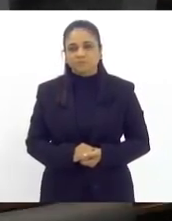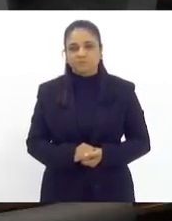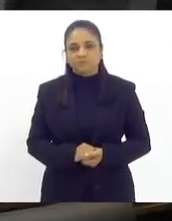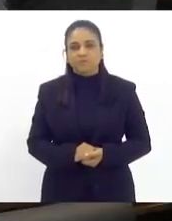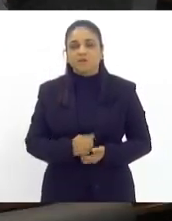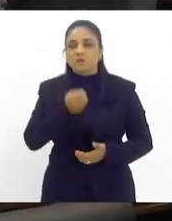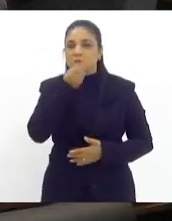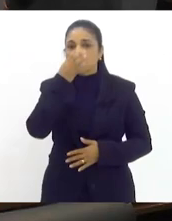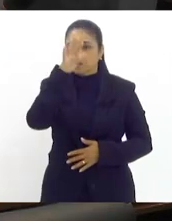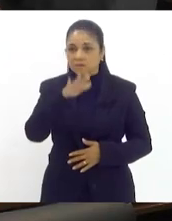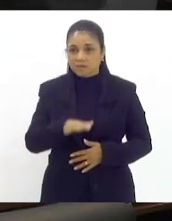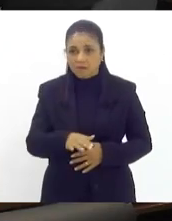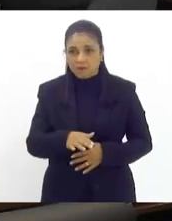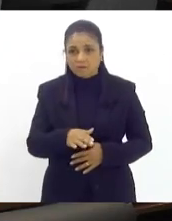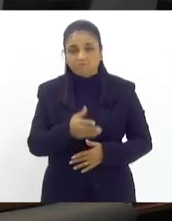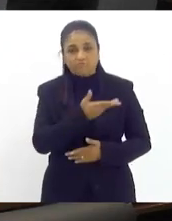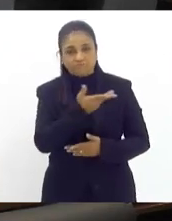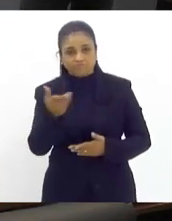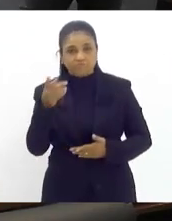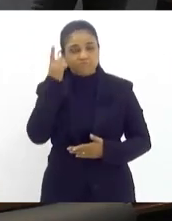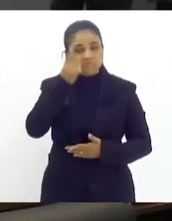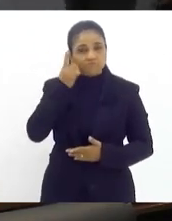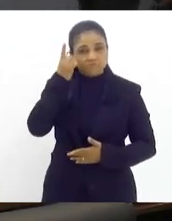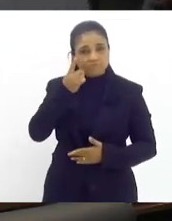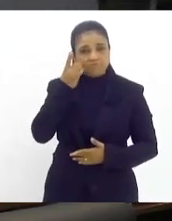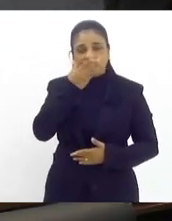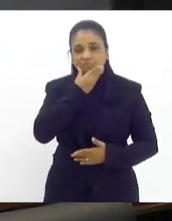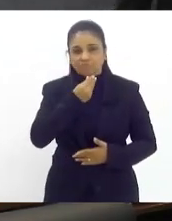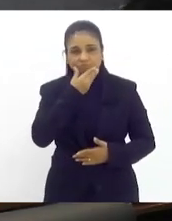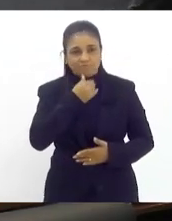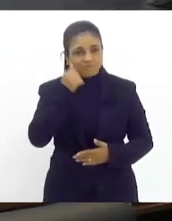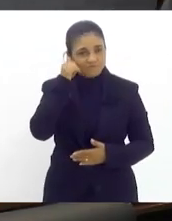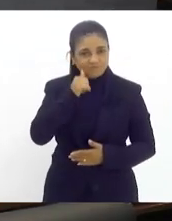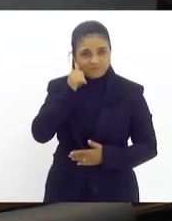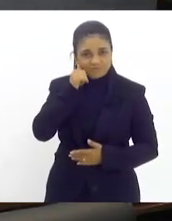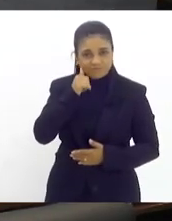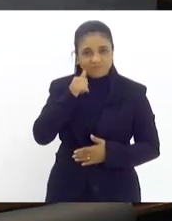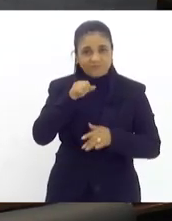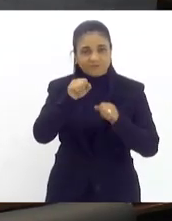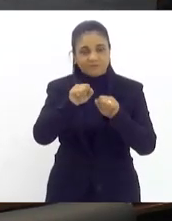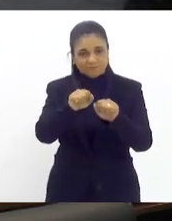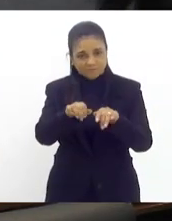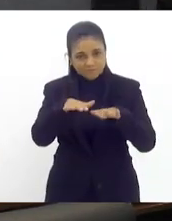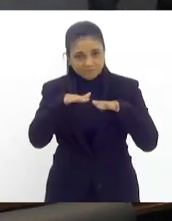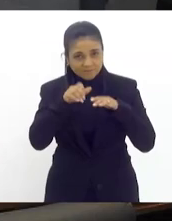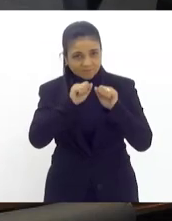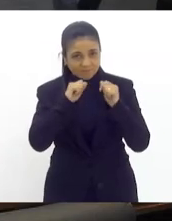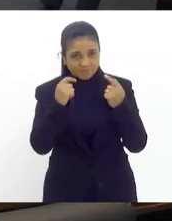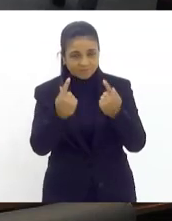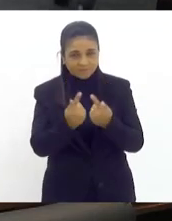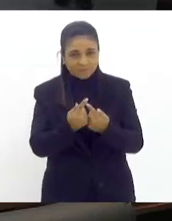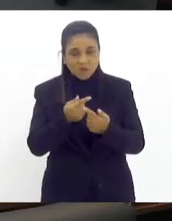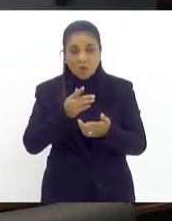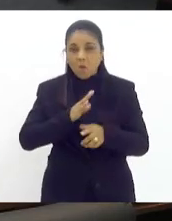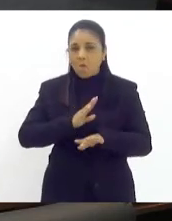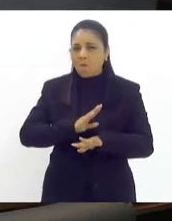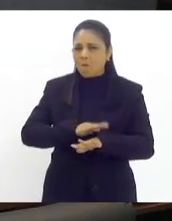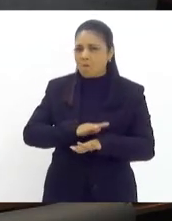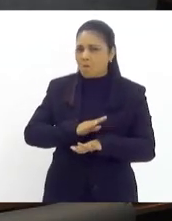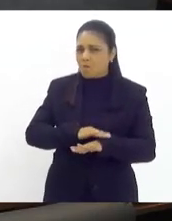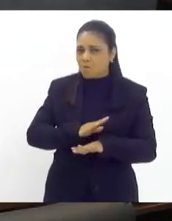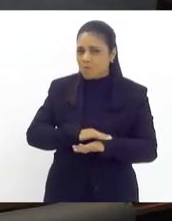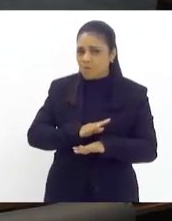Boa tarde a todos meus queridos e nobres deputados e deputadas desta casa é um momento muito